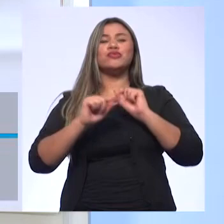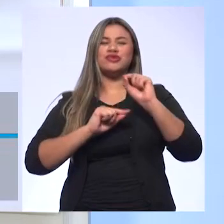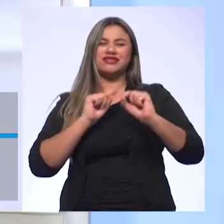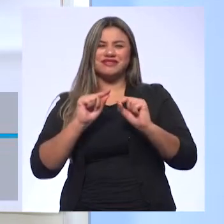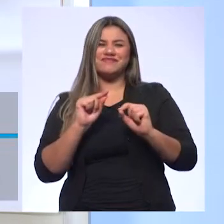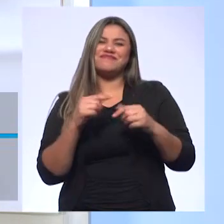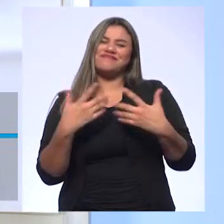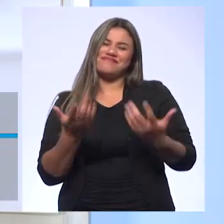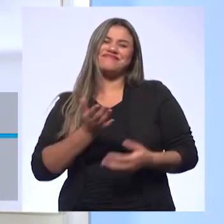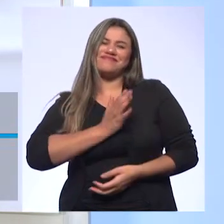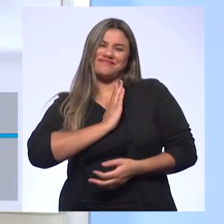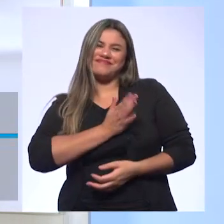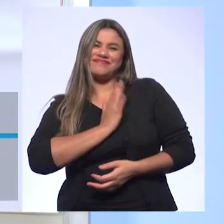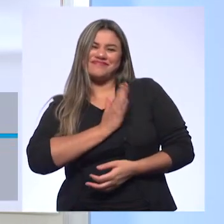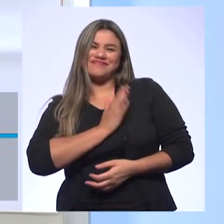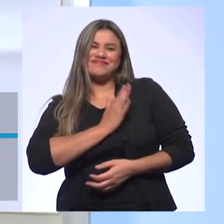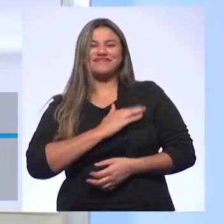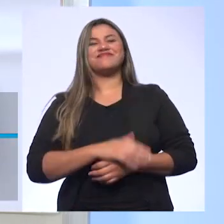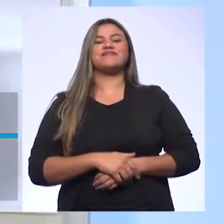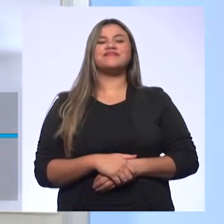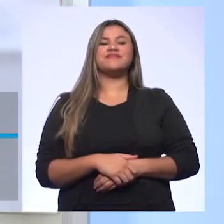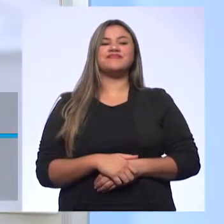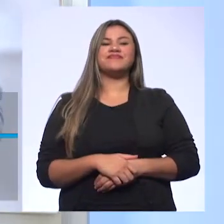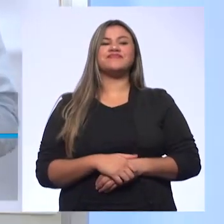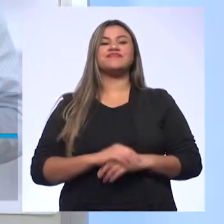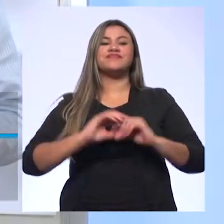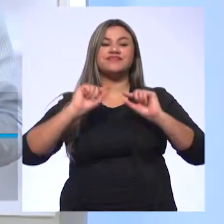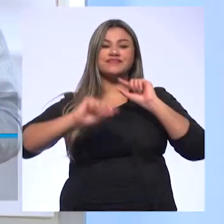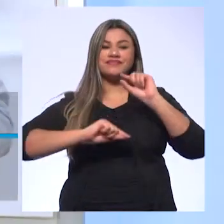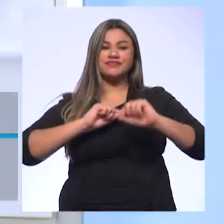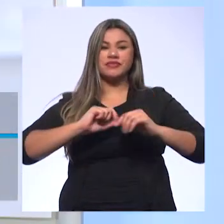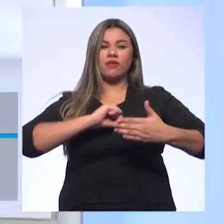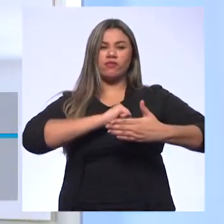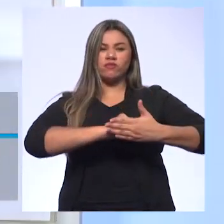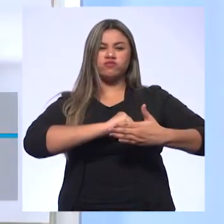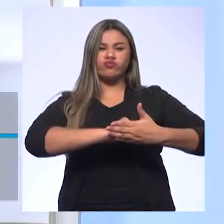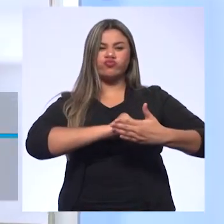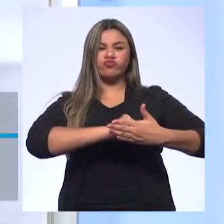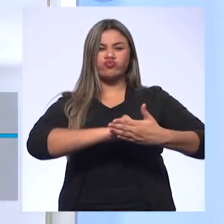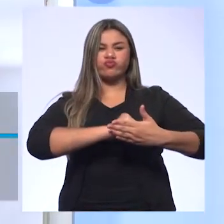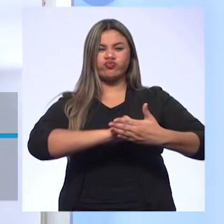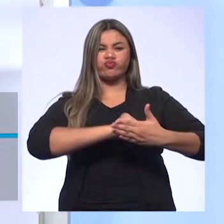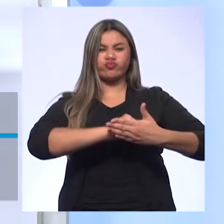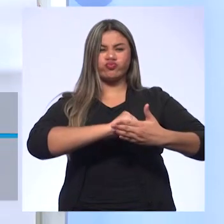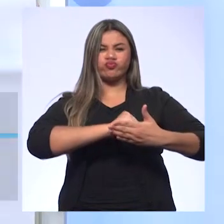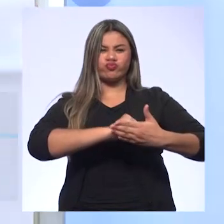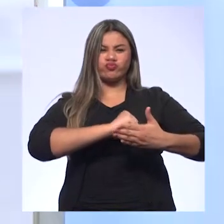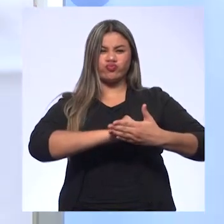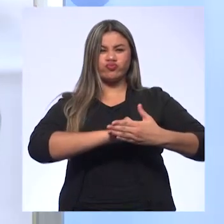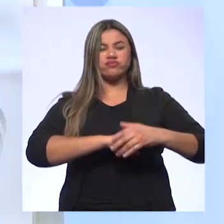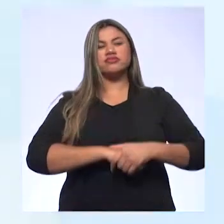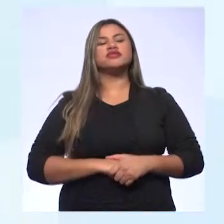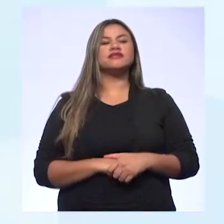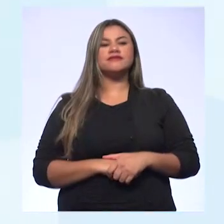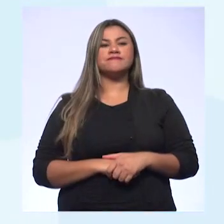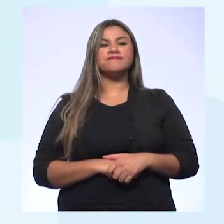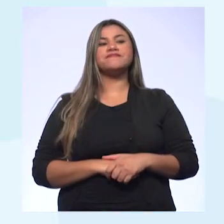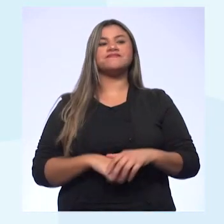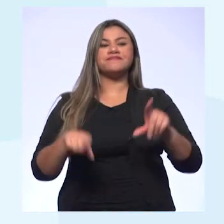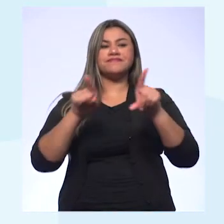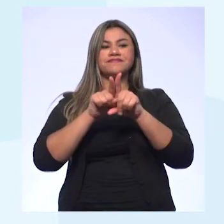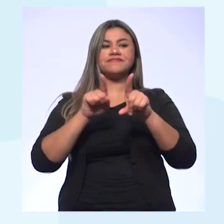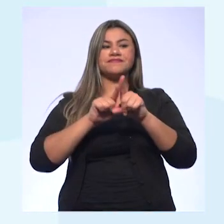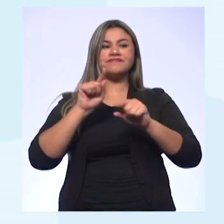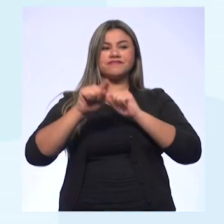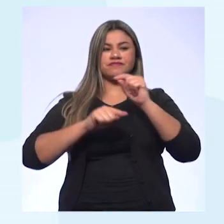estou falando? Estou falando do coração, né? Ele é responsável pelos batimentos cardíacos. Pode mostrar o slide, por favor? E por promover